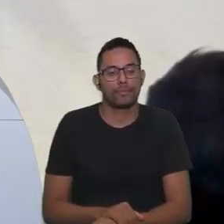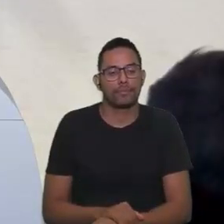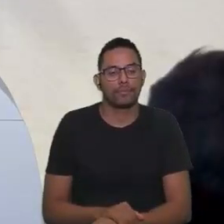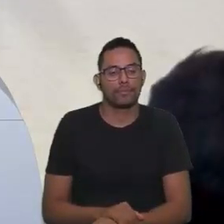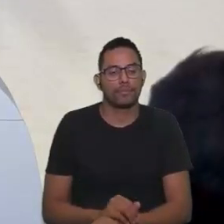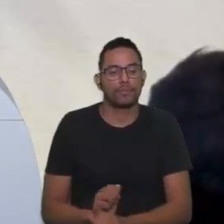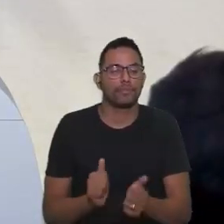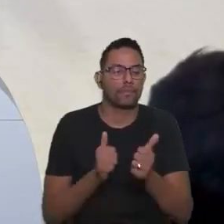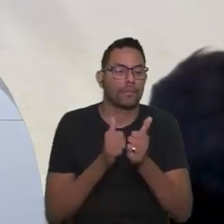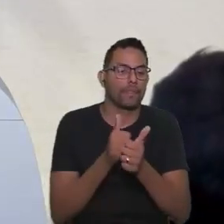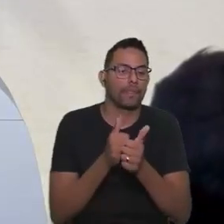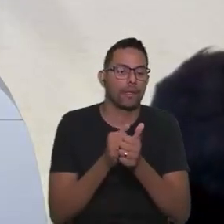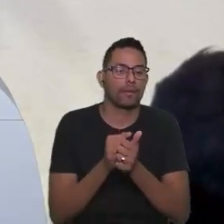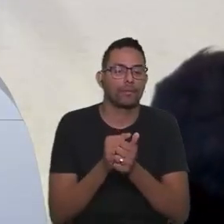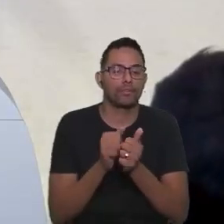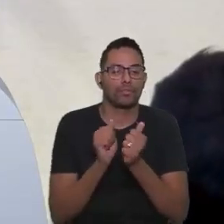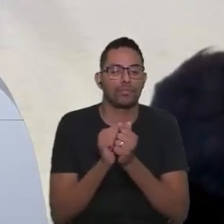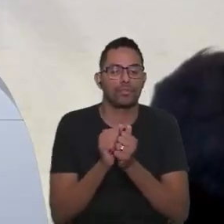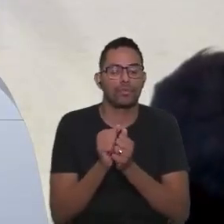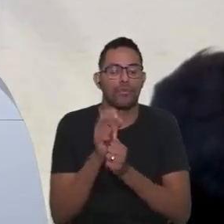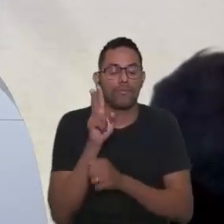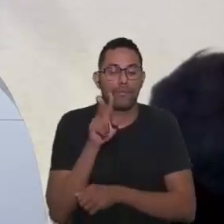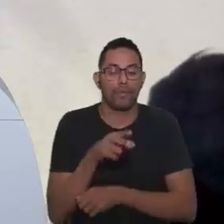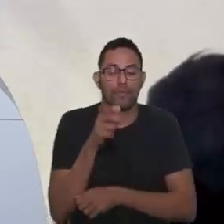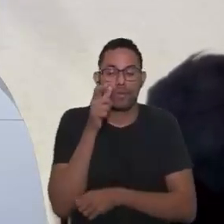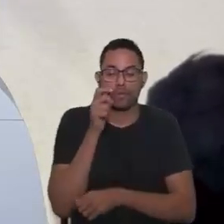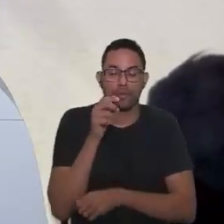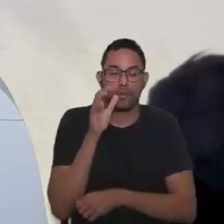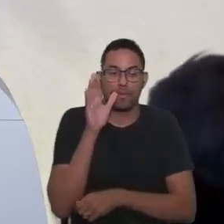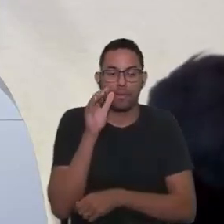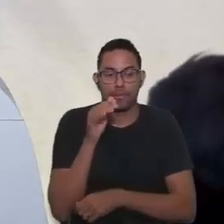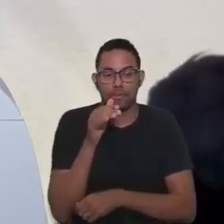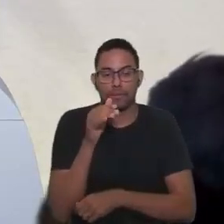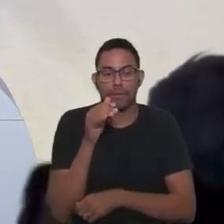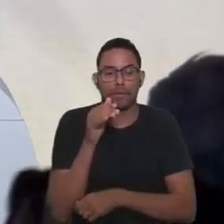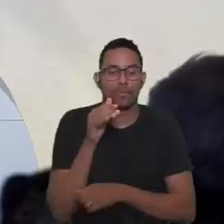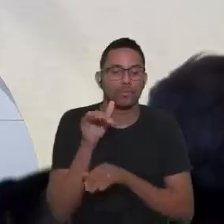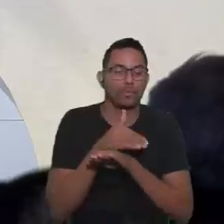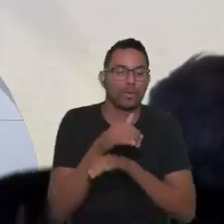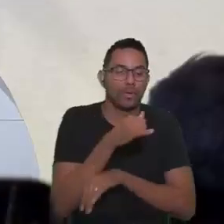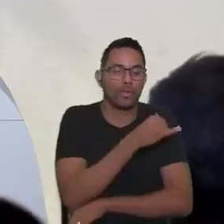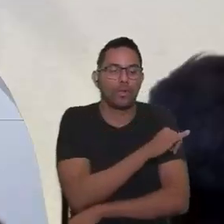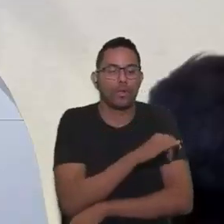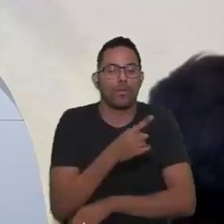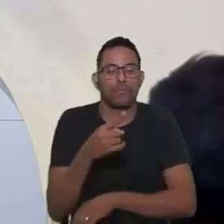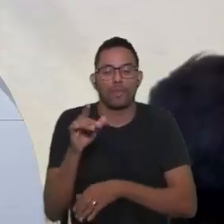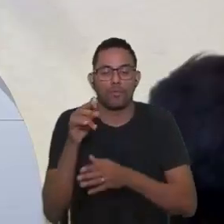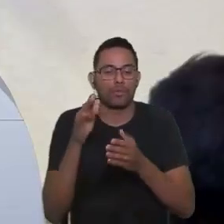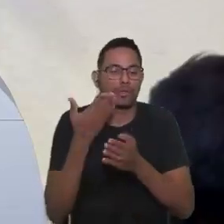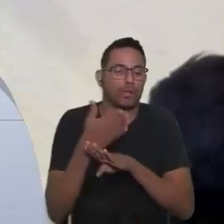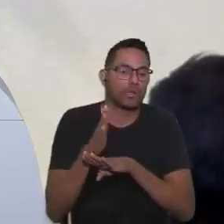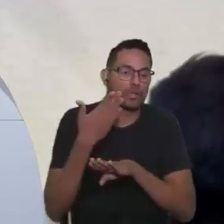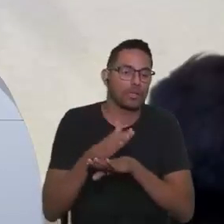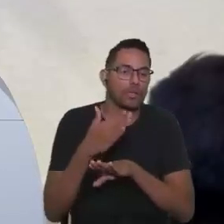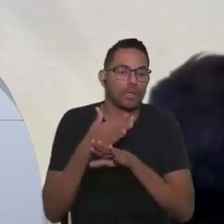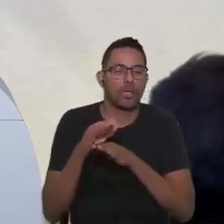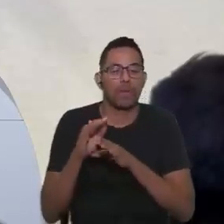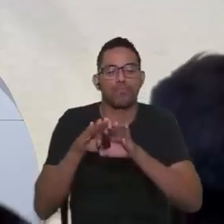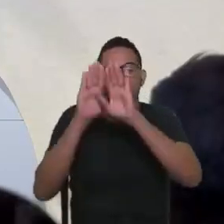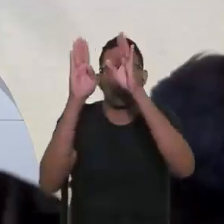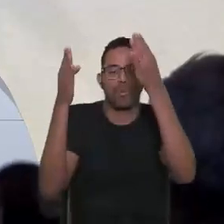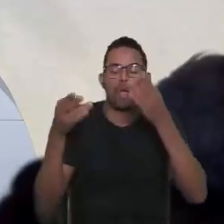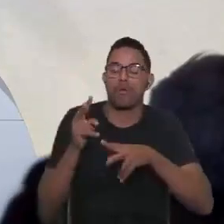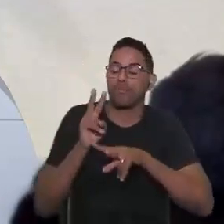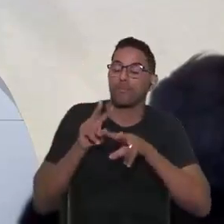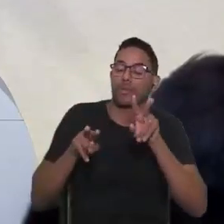Eu acompanhei muito o desfile, assim, eu alugava Airbnb no Rio para ir para lá e ver os ensaios, ir para o barracão,